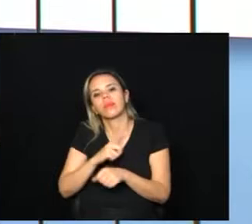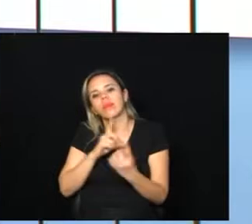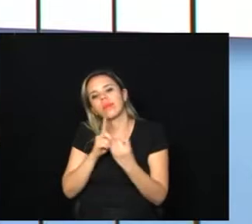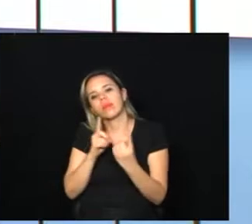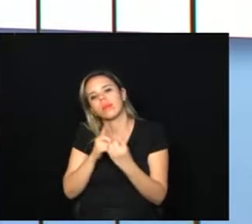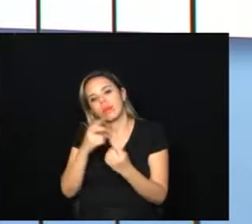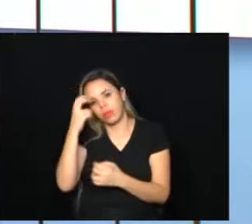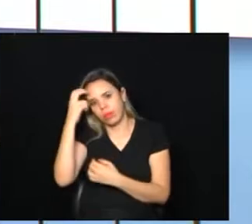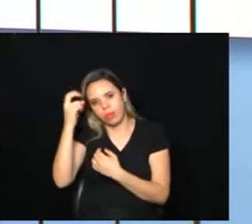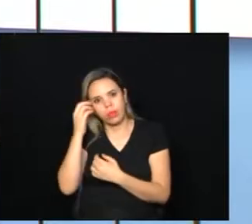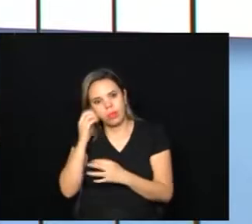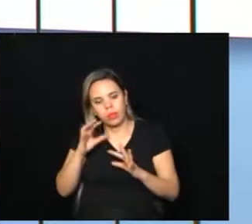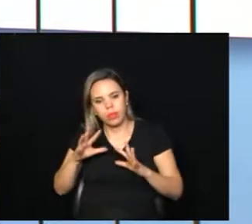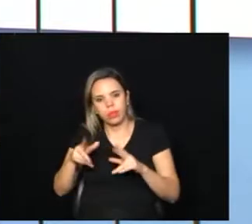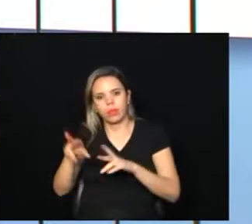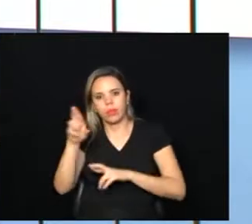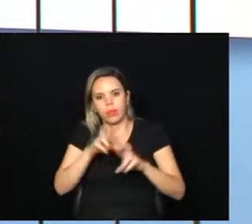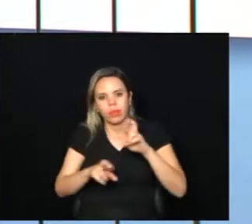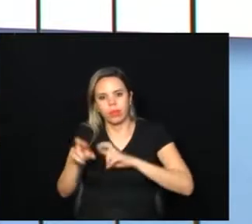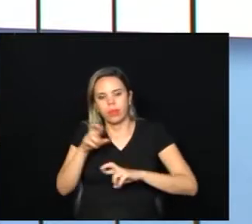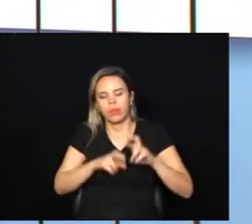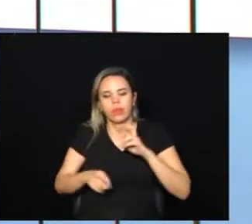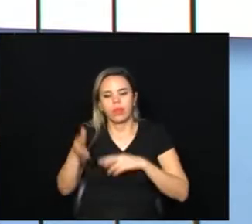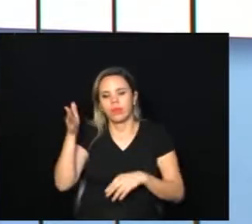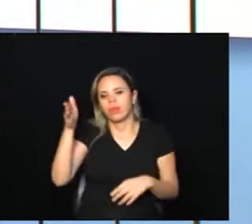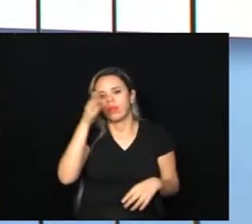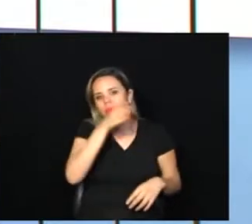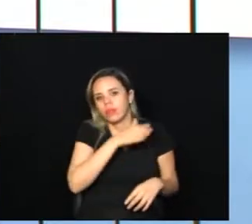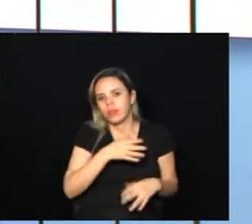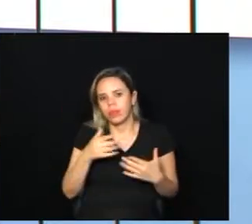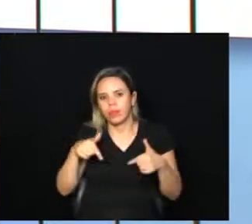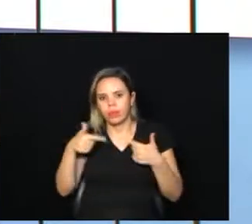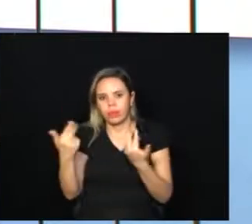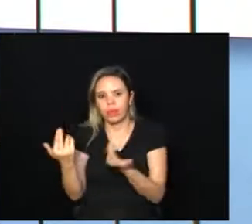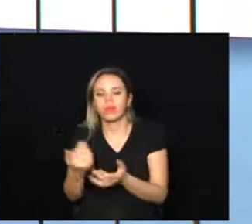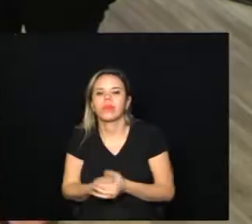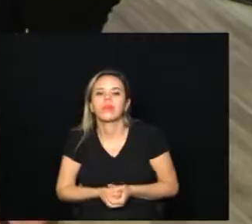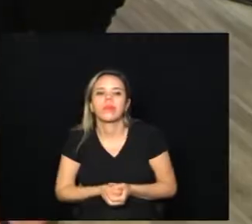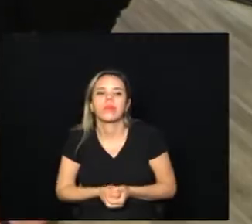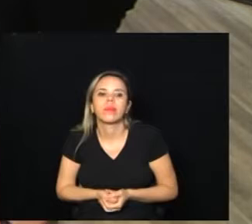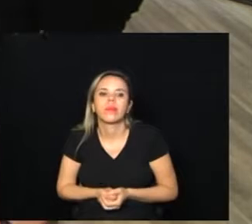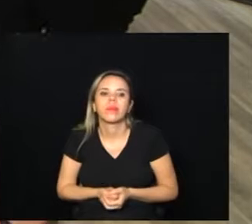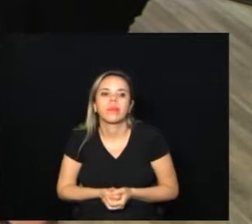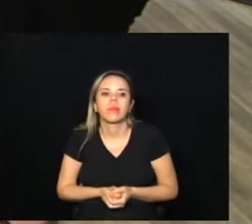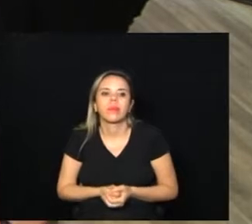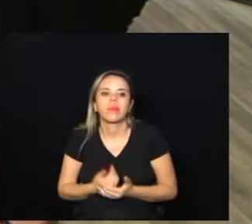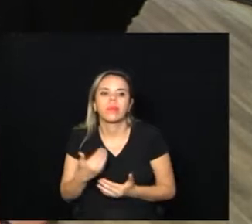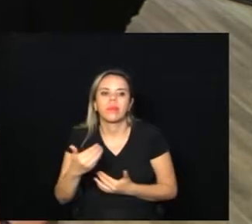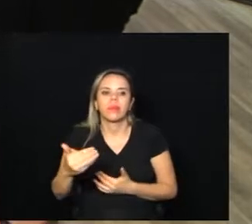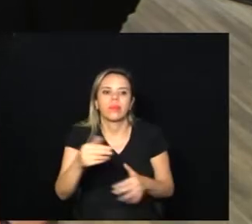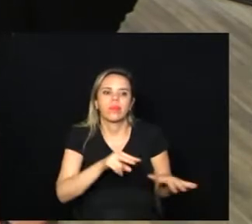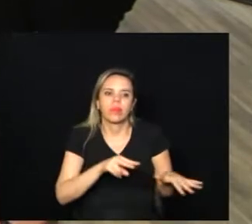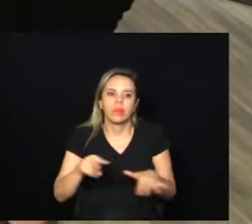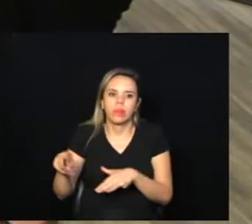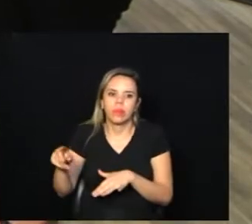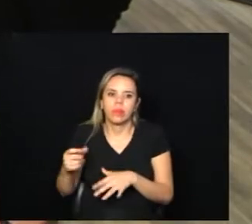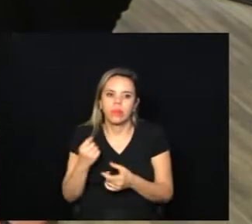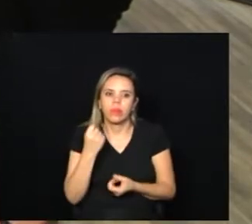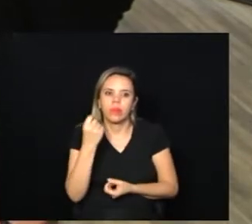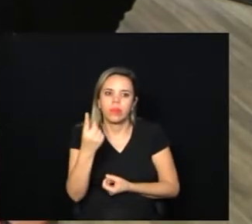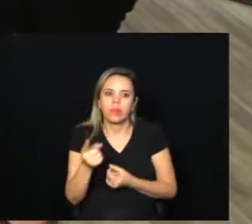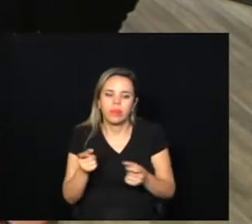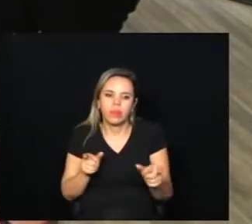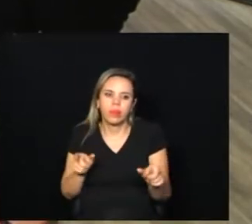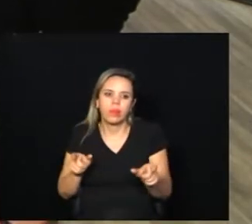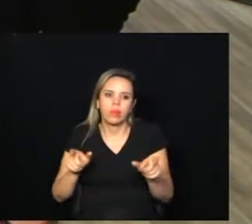de inteligência que faz todo esse monitoramento para ações como esta. Mirna Abreu, na próxima semana, algumas